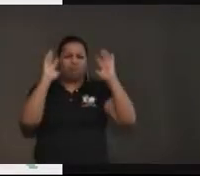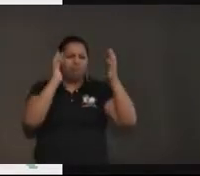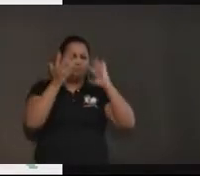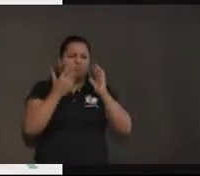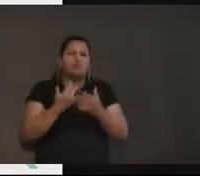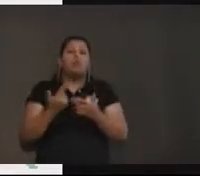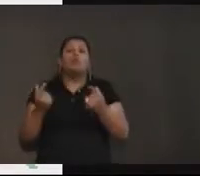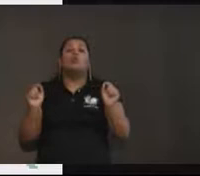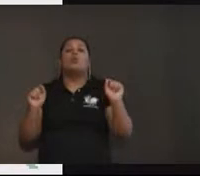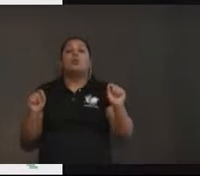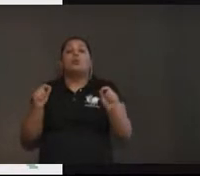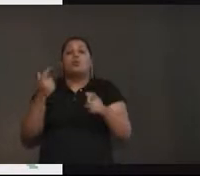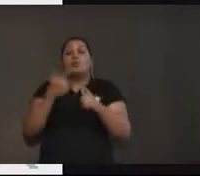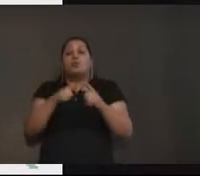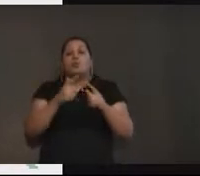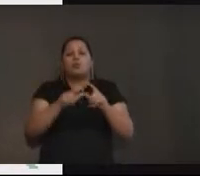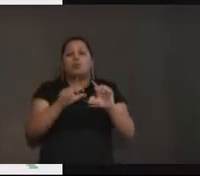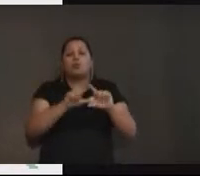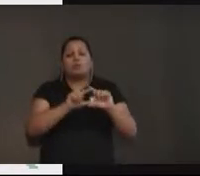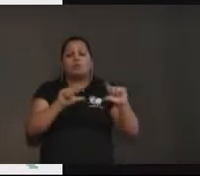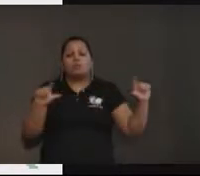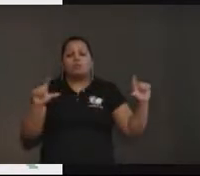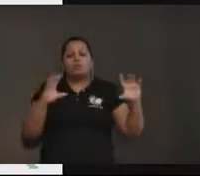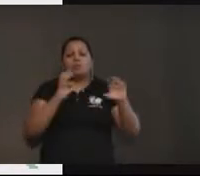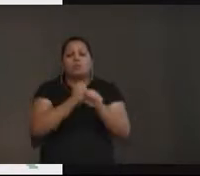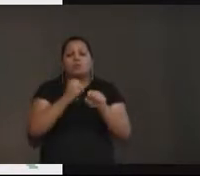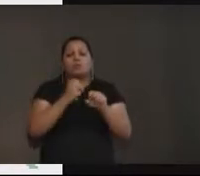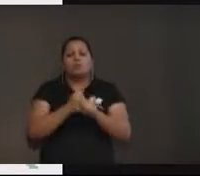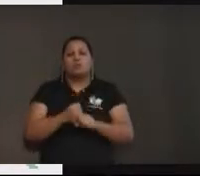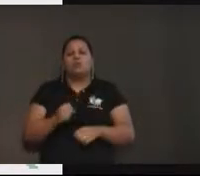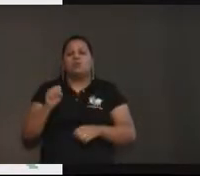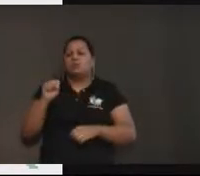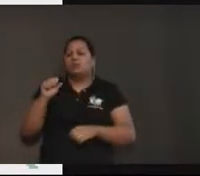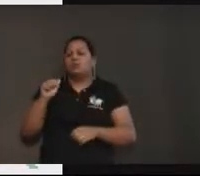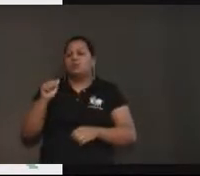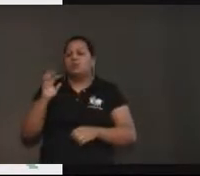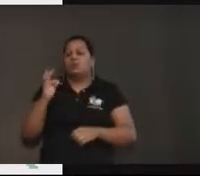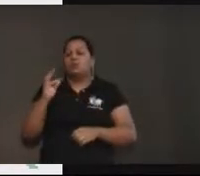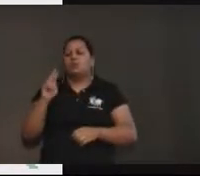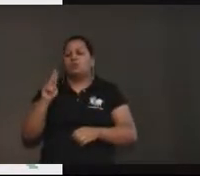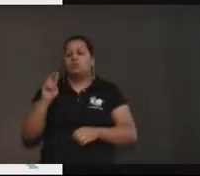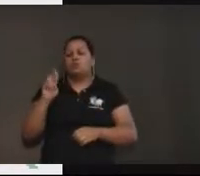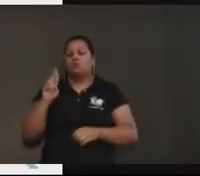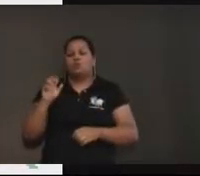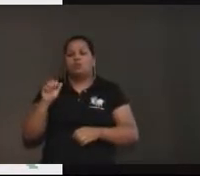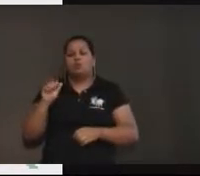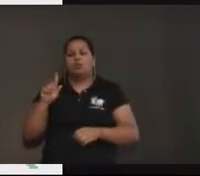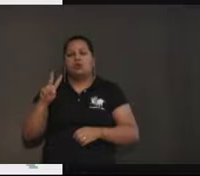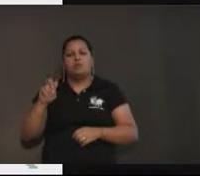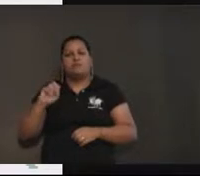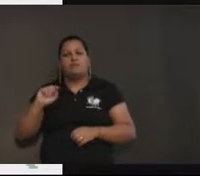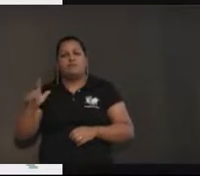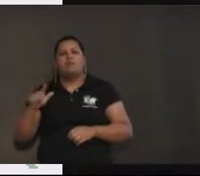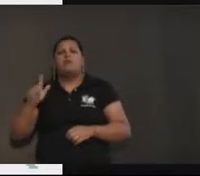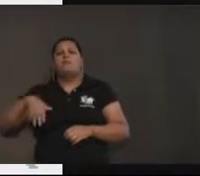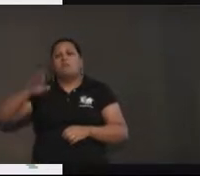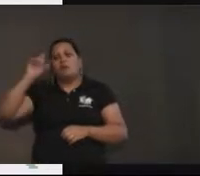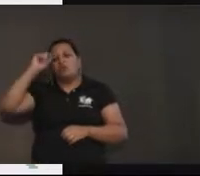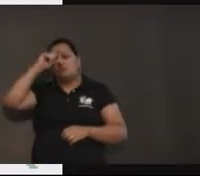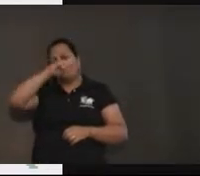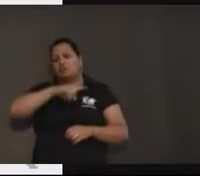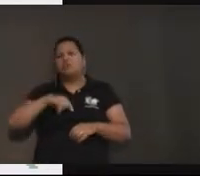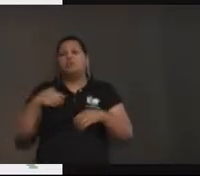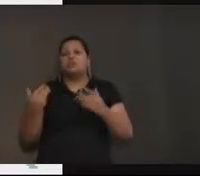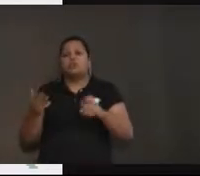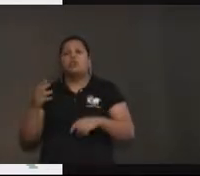só do saturável que é mais difícil de resolver Teoricamente dependendo de um parâmetro lambida